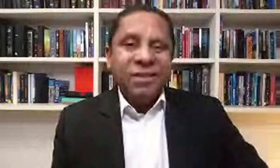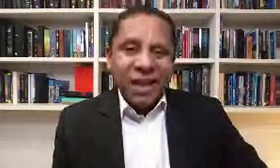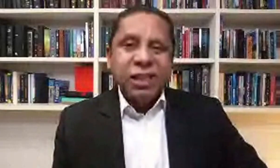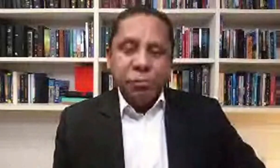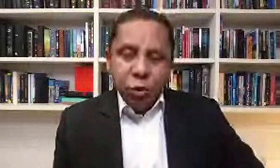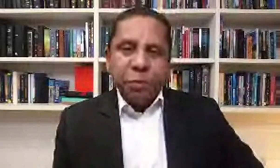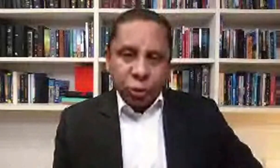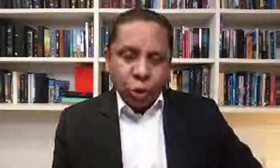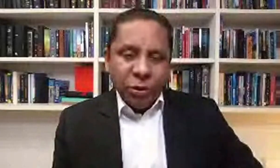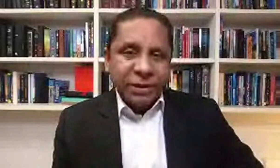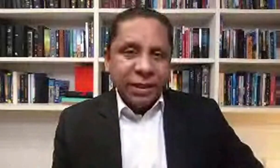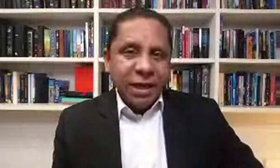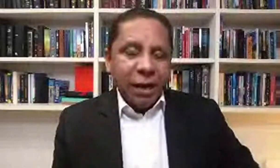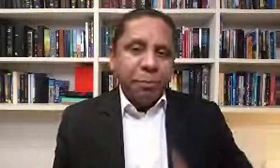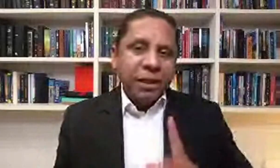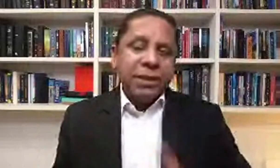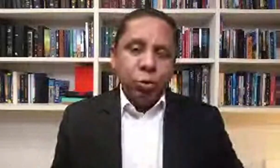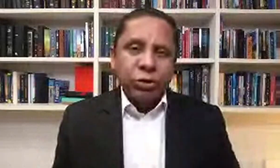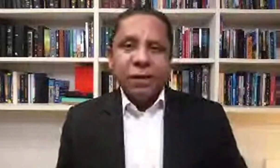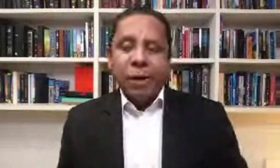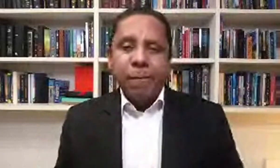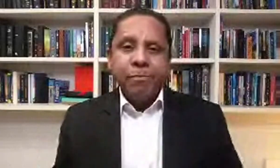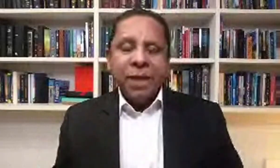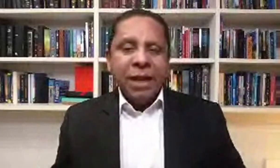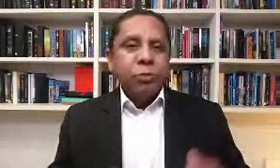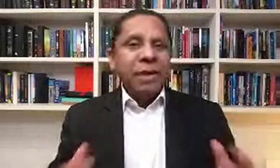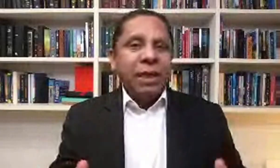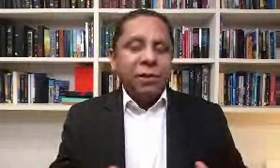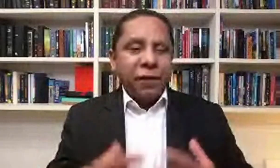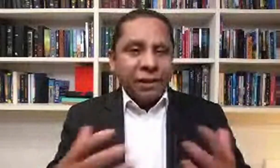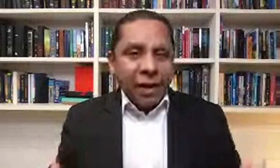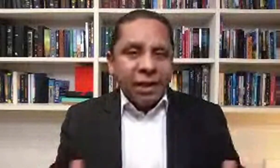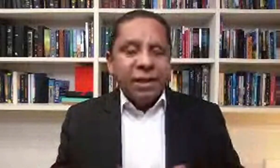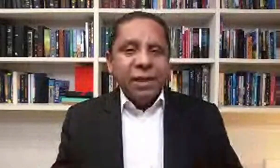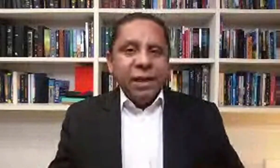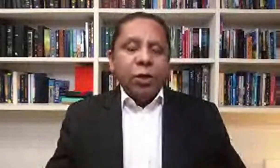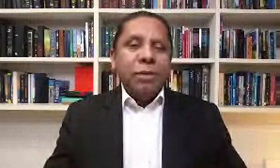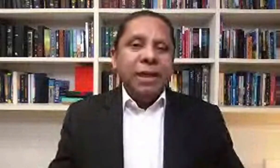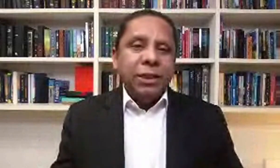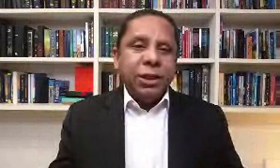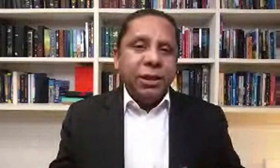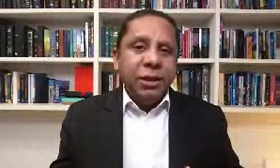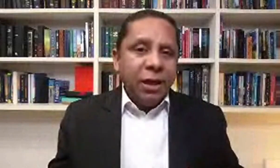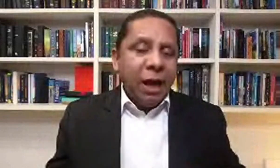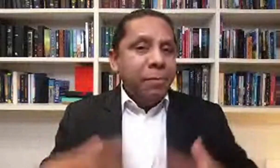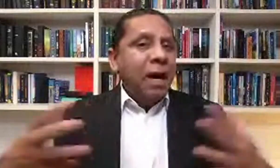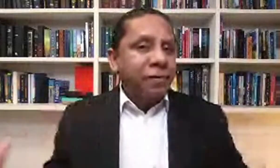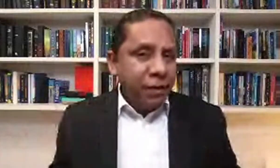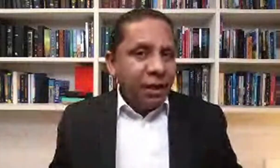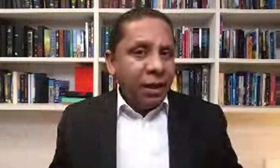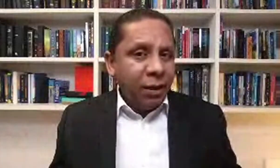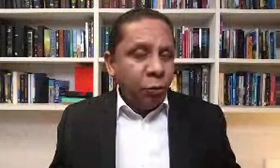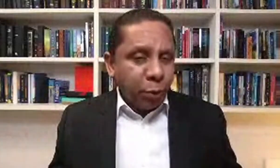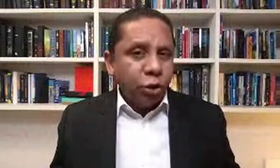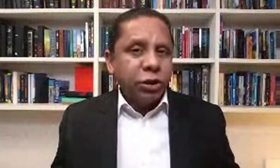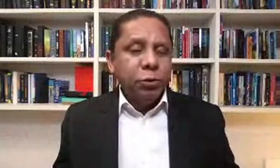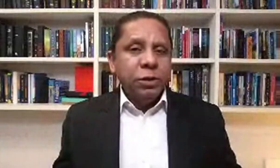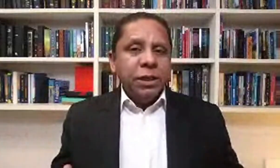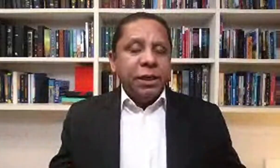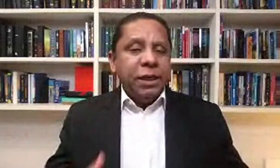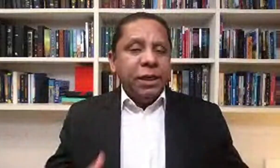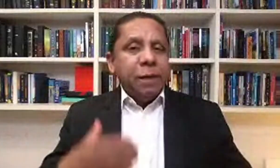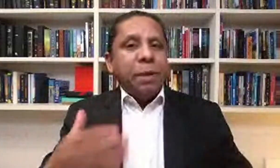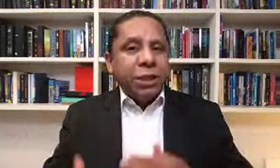aproximadamente 3 mil pessoas apenas em um sermão. Era uma igreja fraterna, era uma igreja que amava o